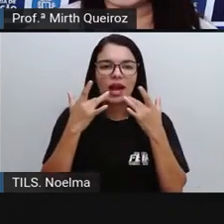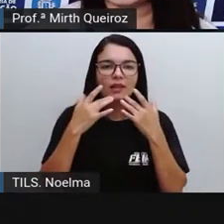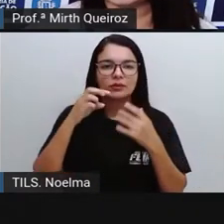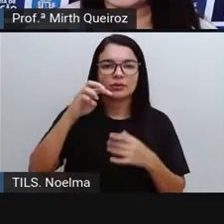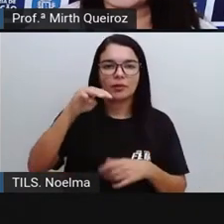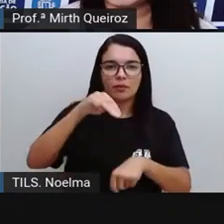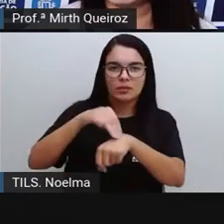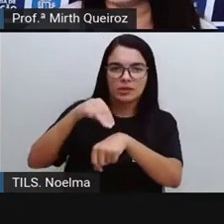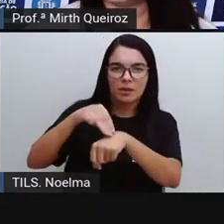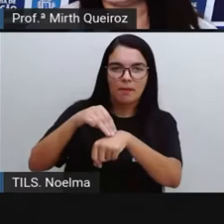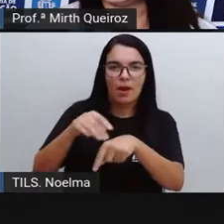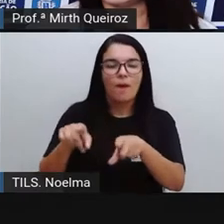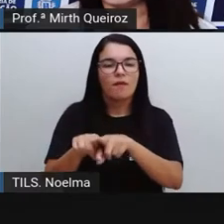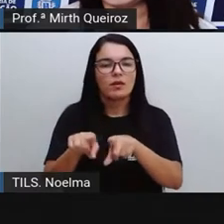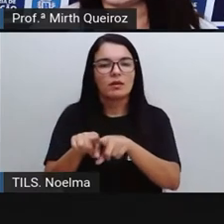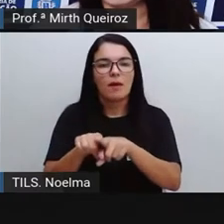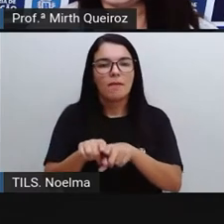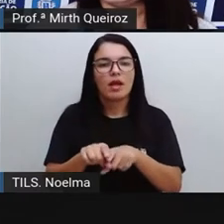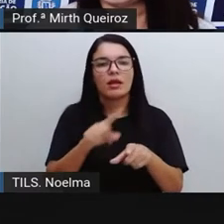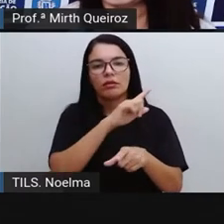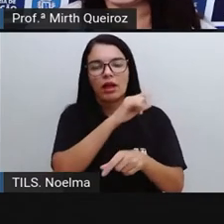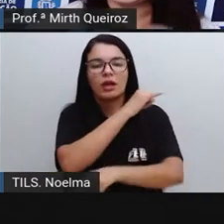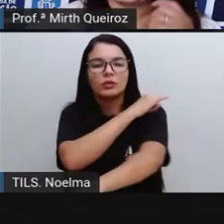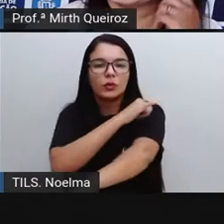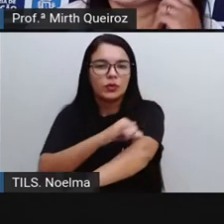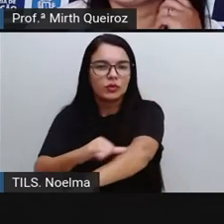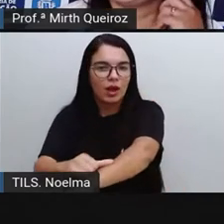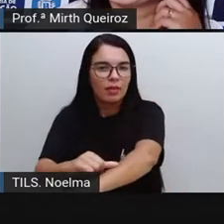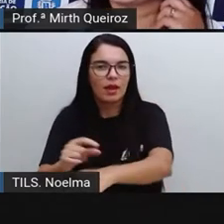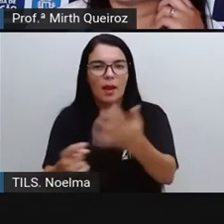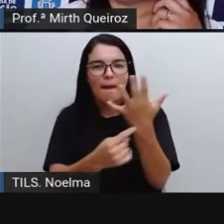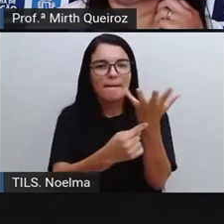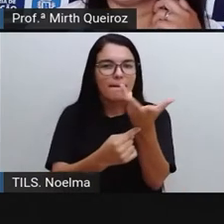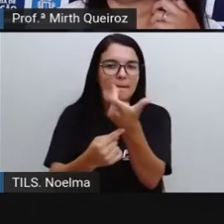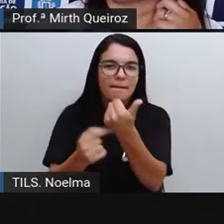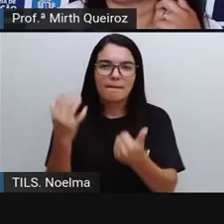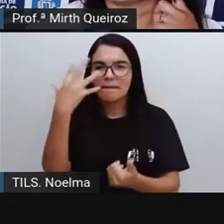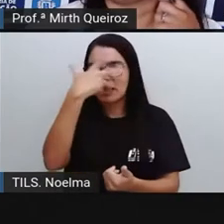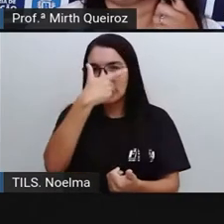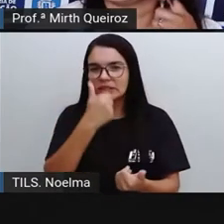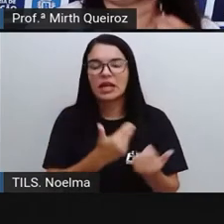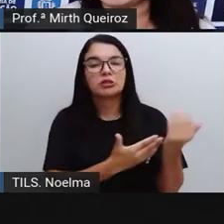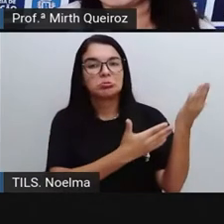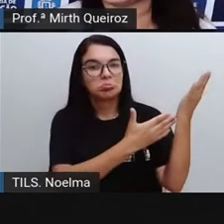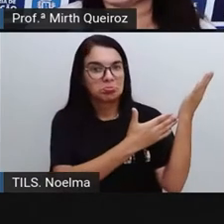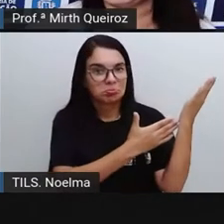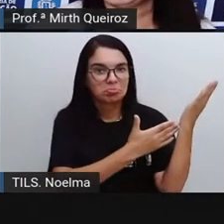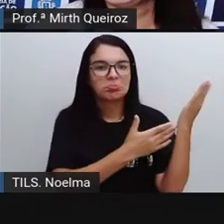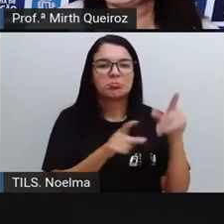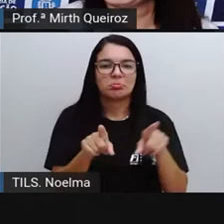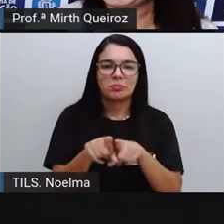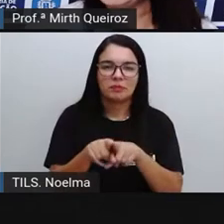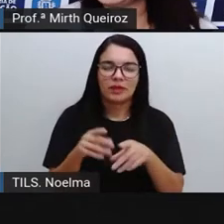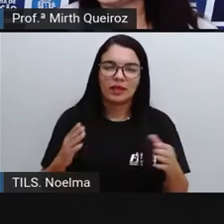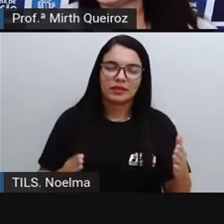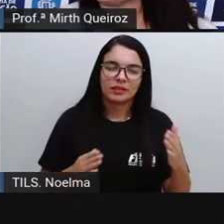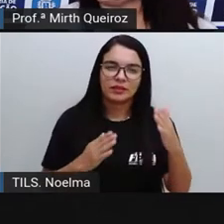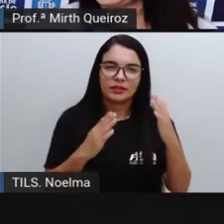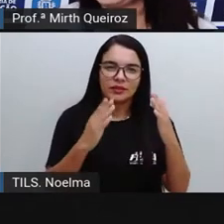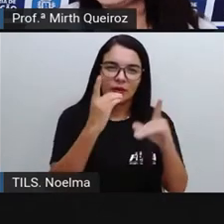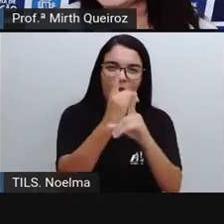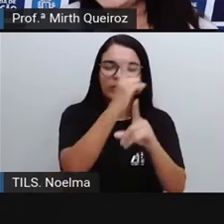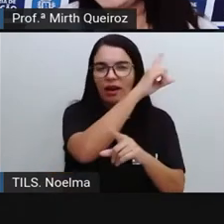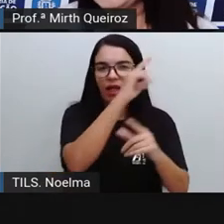Belas Artes, todos no Rio de Janeiro. E aqui a gente tem uma imagem que se encontra lá no Museu de Arte de Rio de